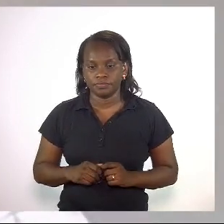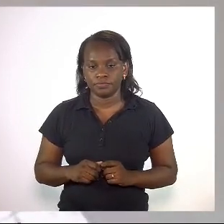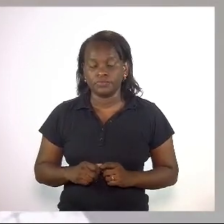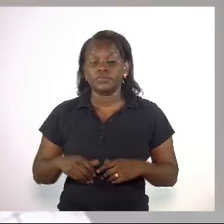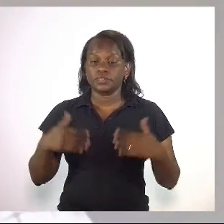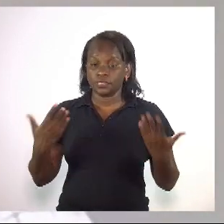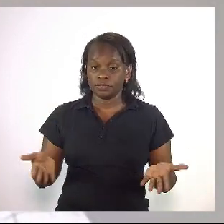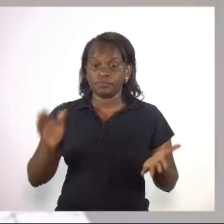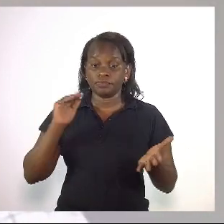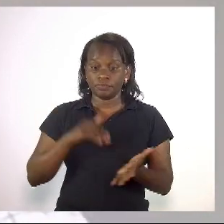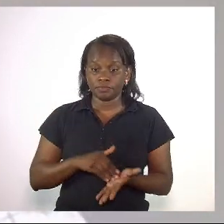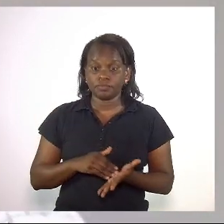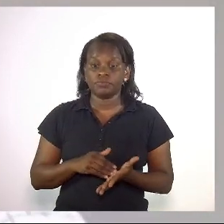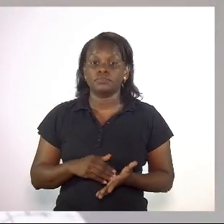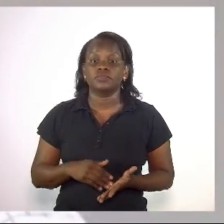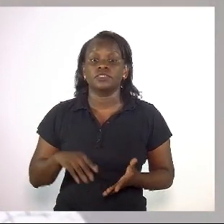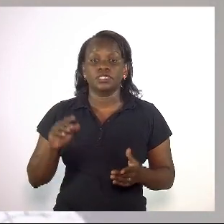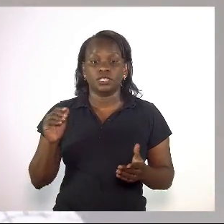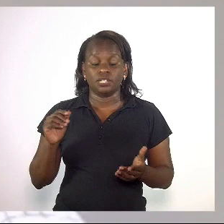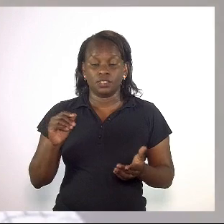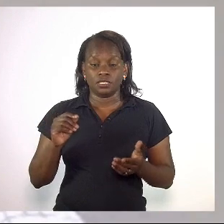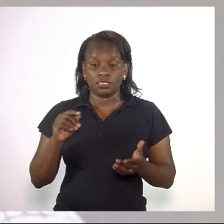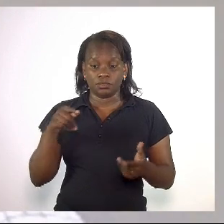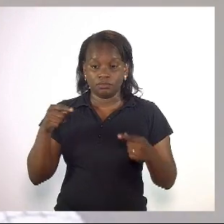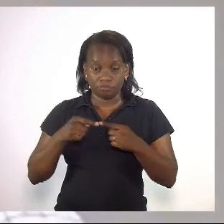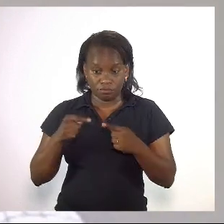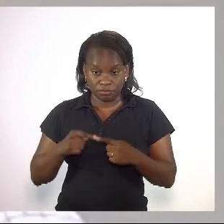E, por fim, a aplicação